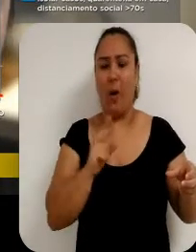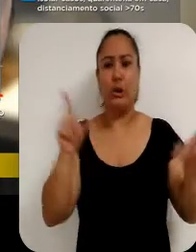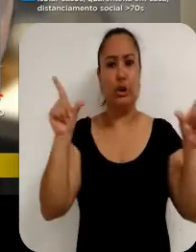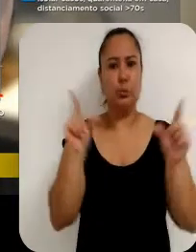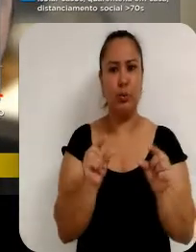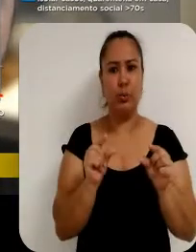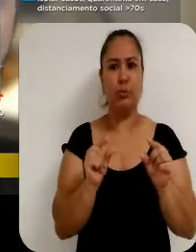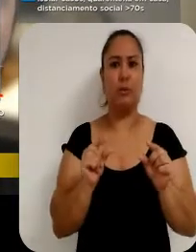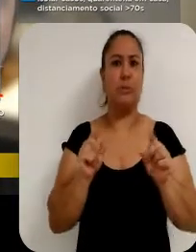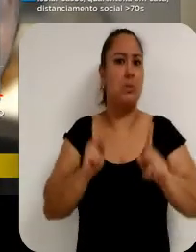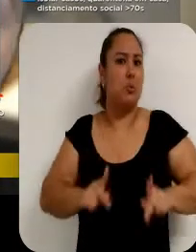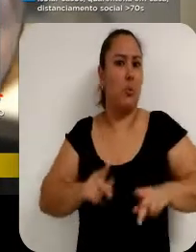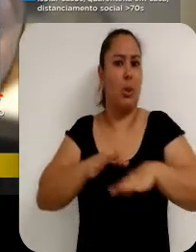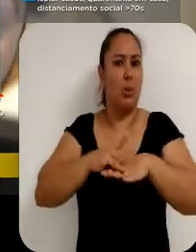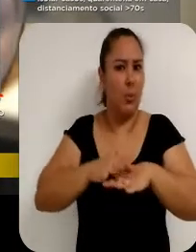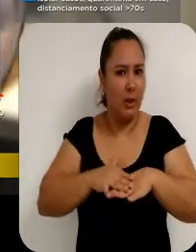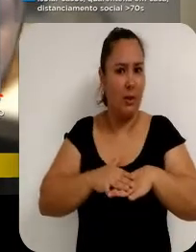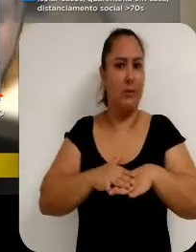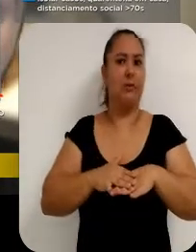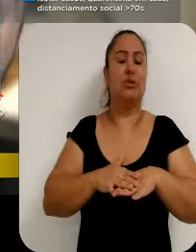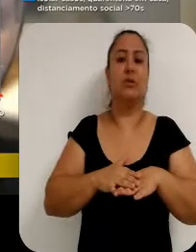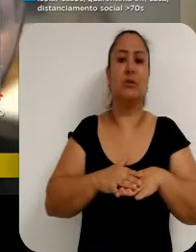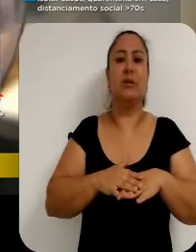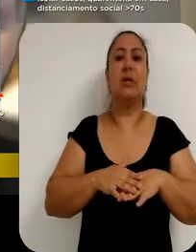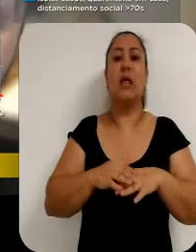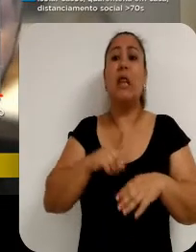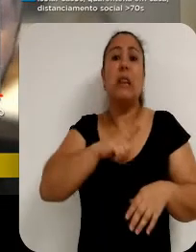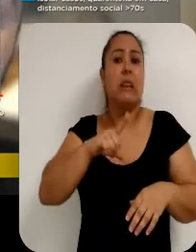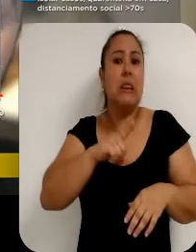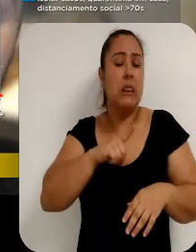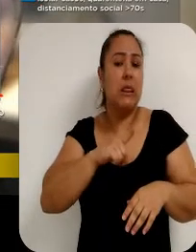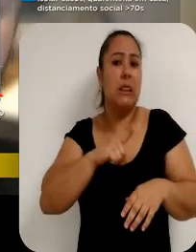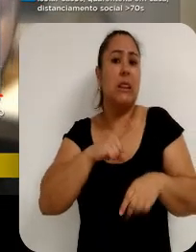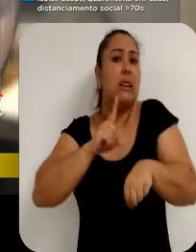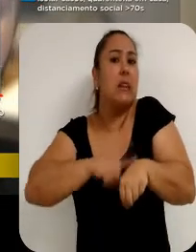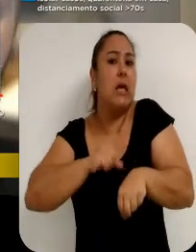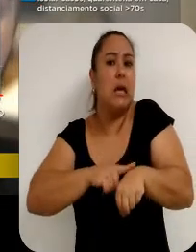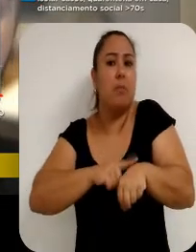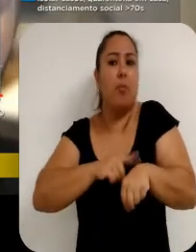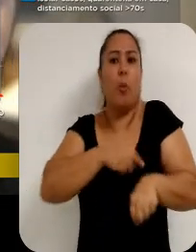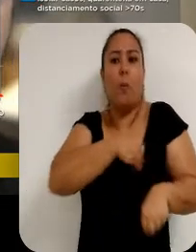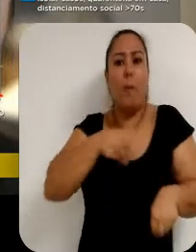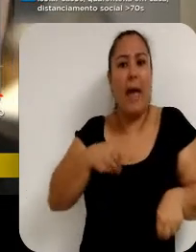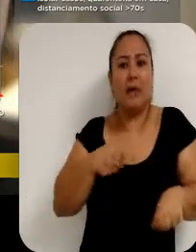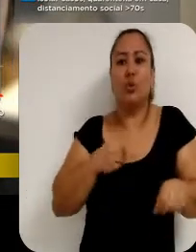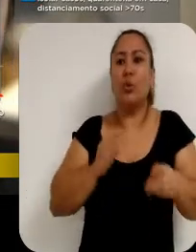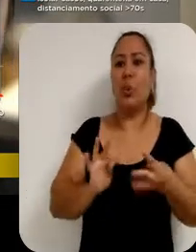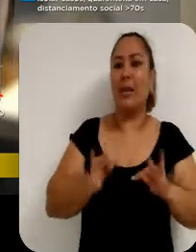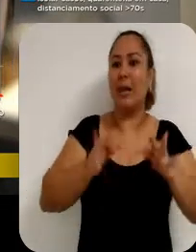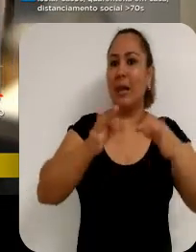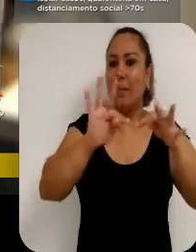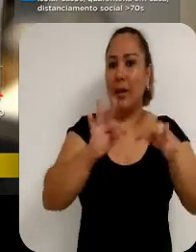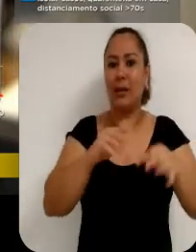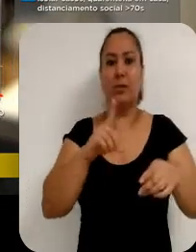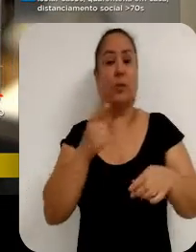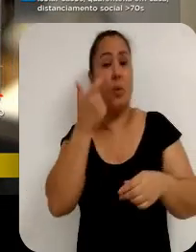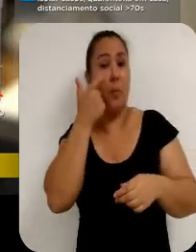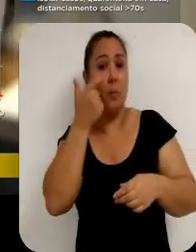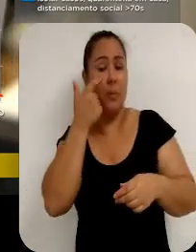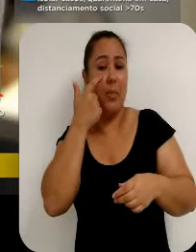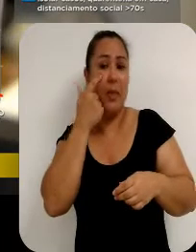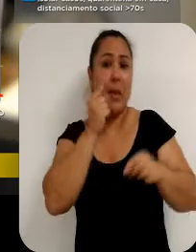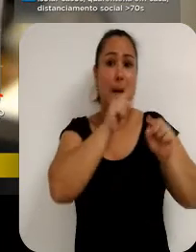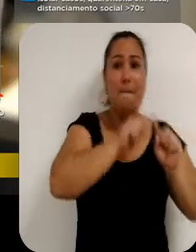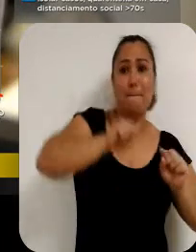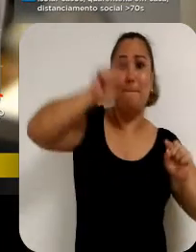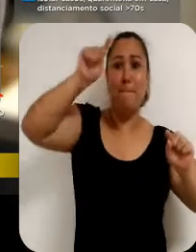por médicos, eu estava assumindo que o pico de pessoas infectadas pelo coronavírus era próximo do